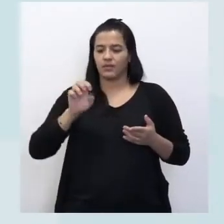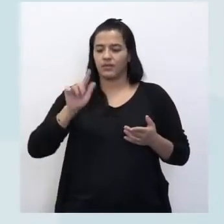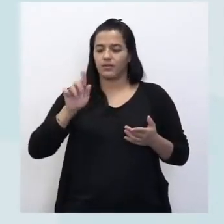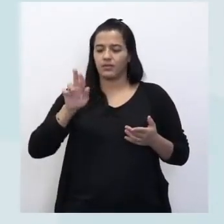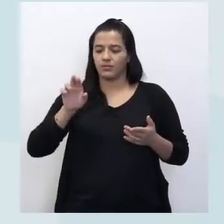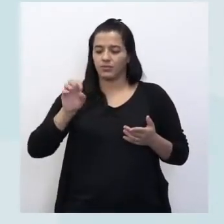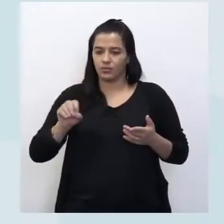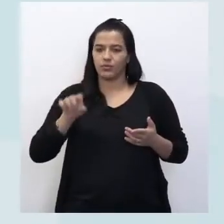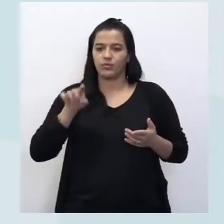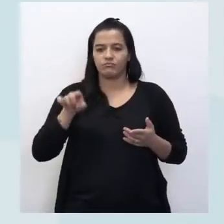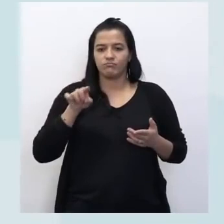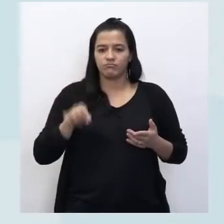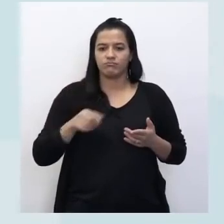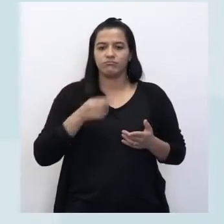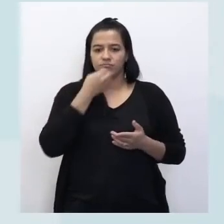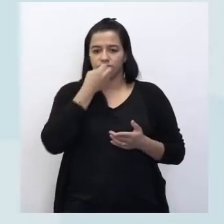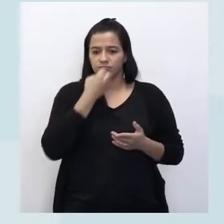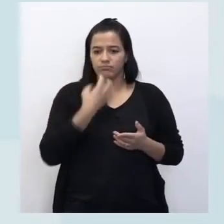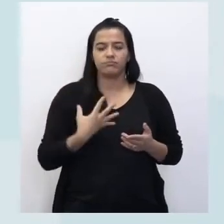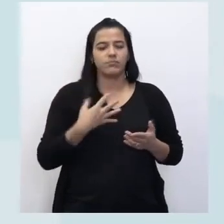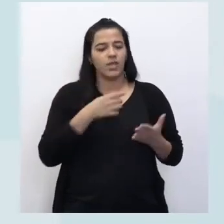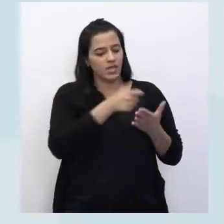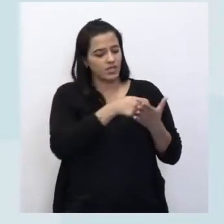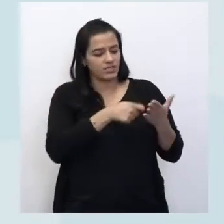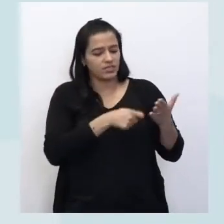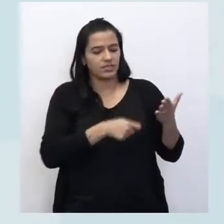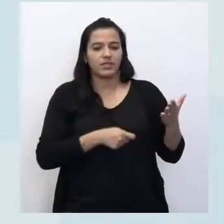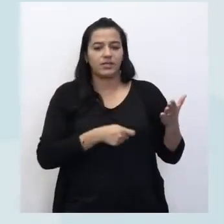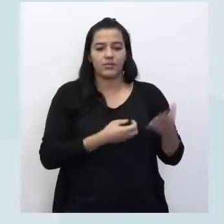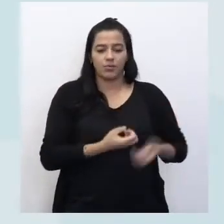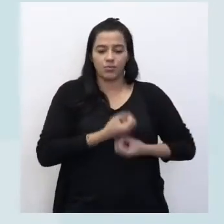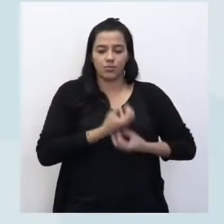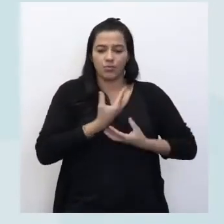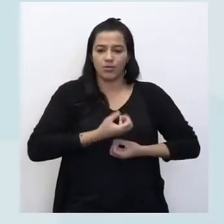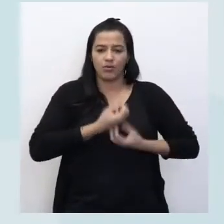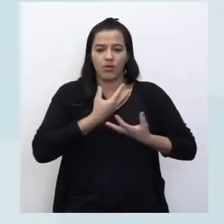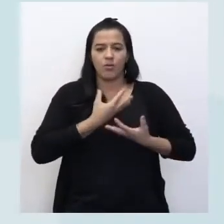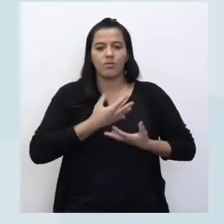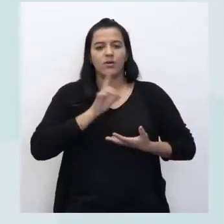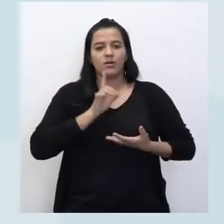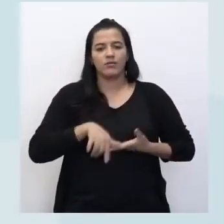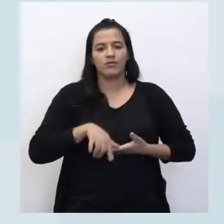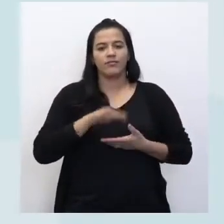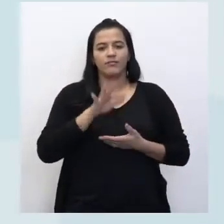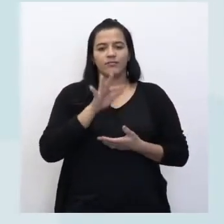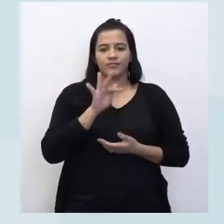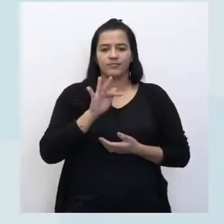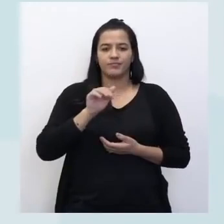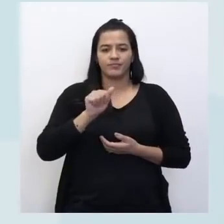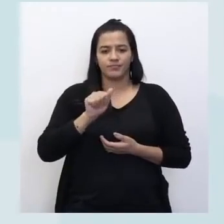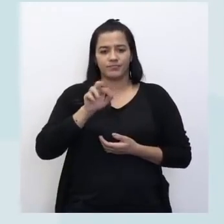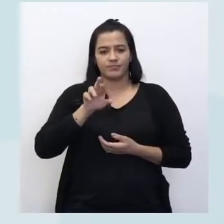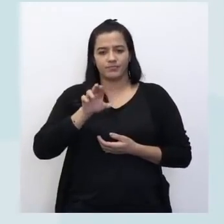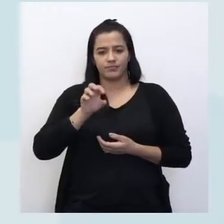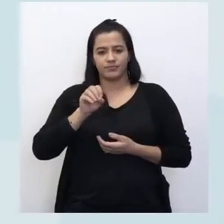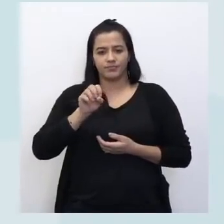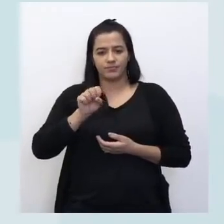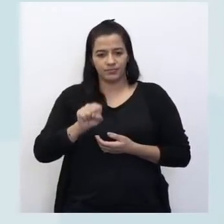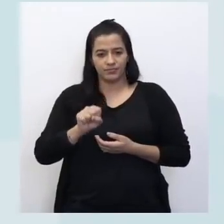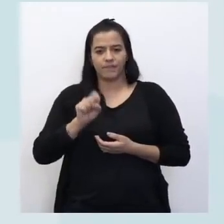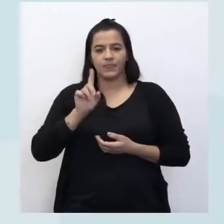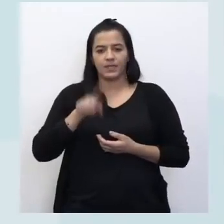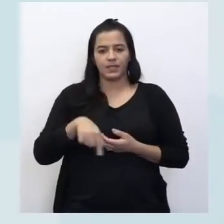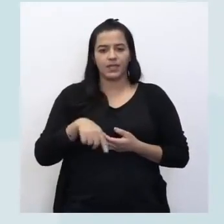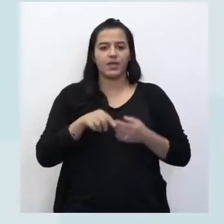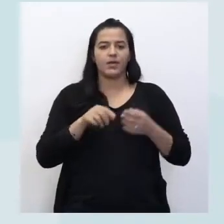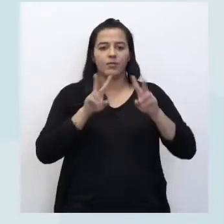Cruz e Souza escreveu na sua obra Faróis, ele escreveu um poema que se chama